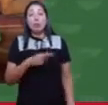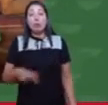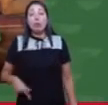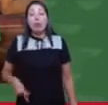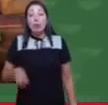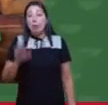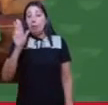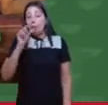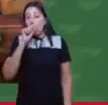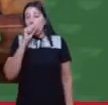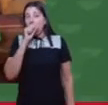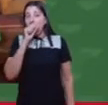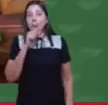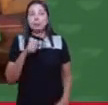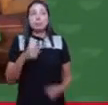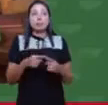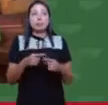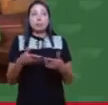Lula.